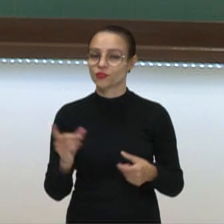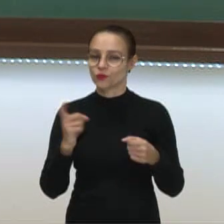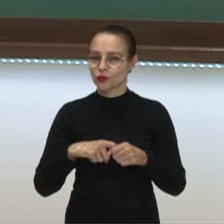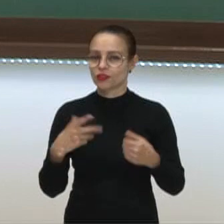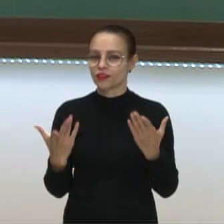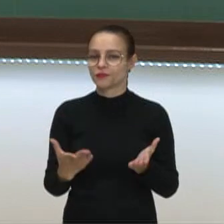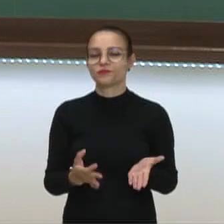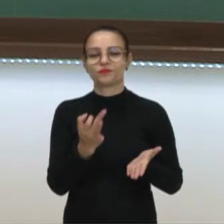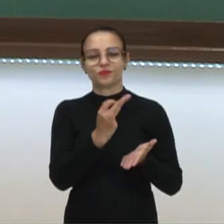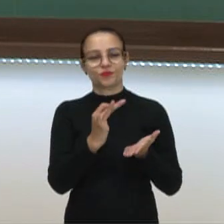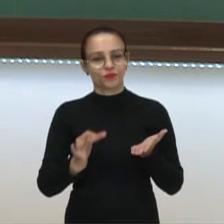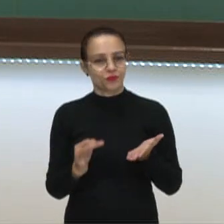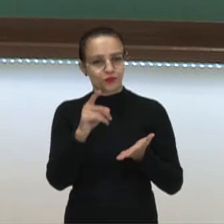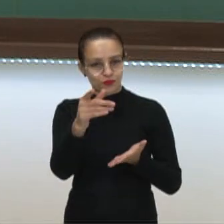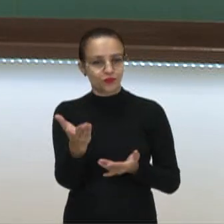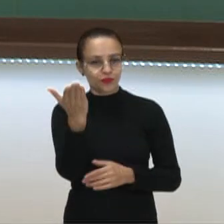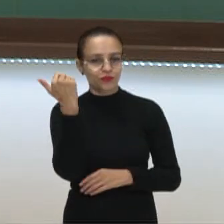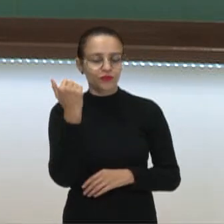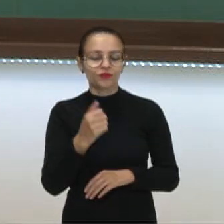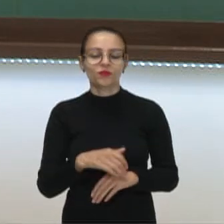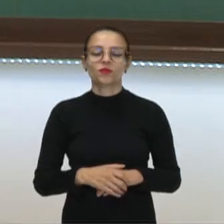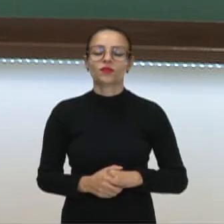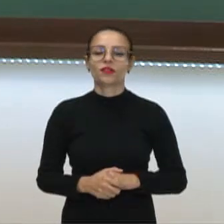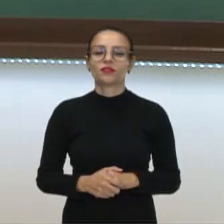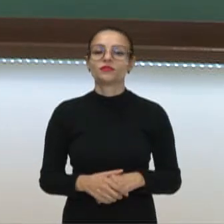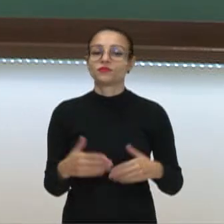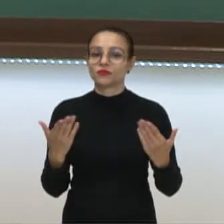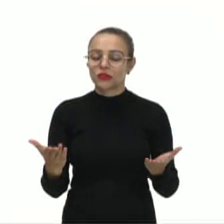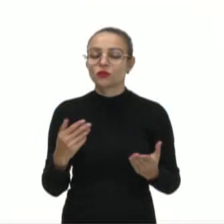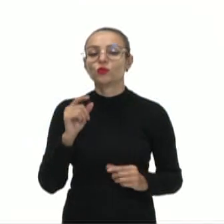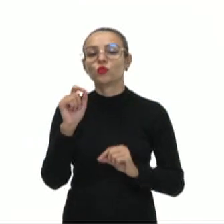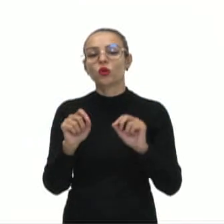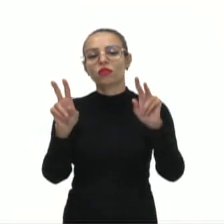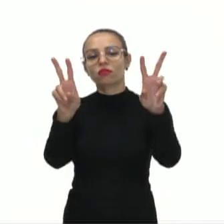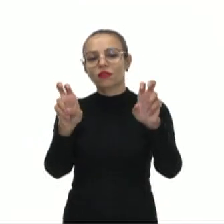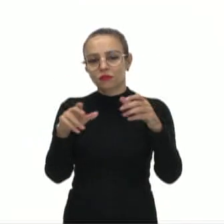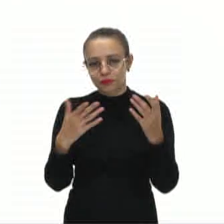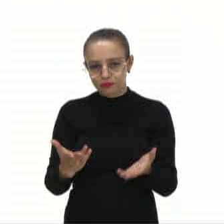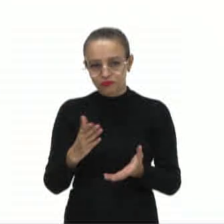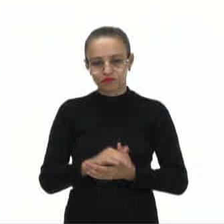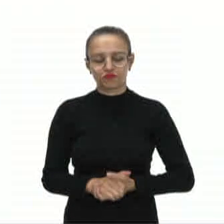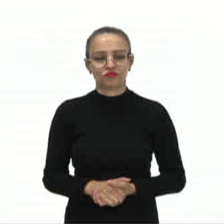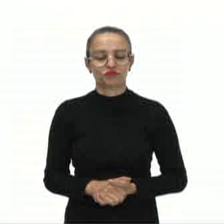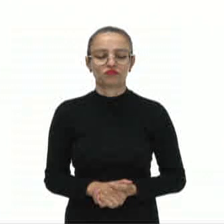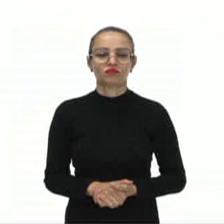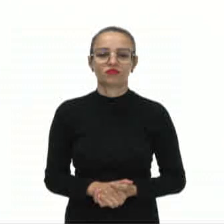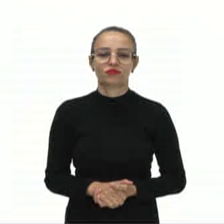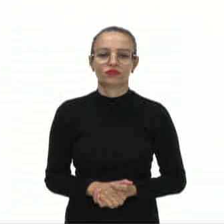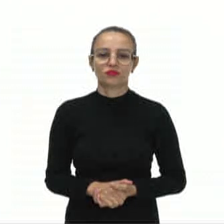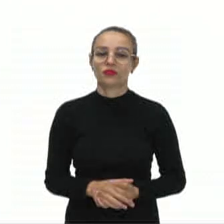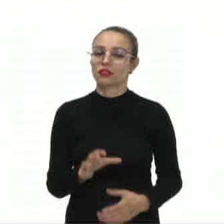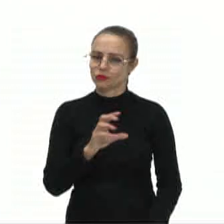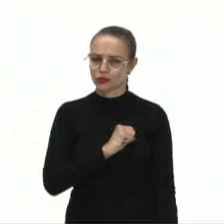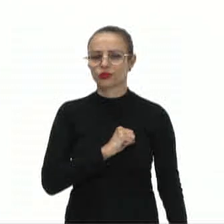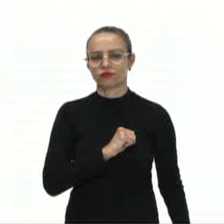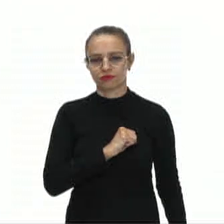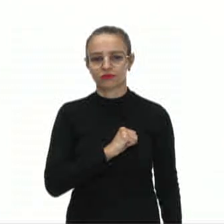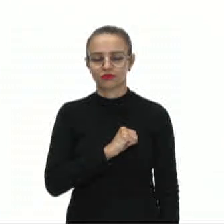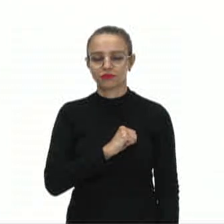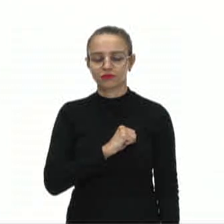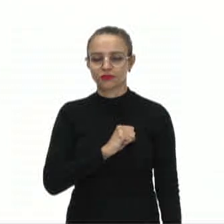Voltei, conferi contigo. Vambora lá? Então, qual é o tema desse poema? O amor, né? Um